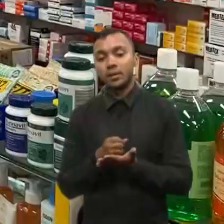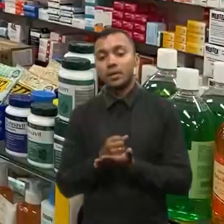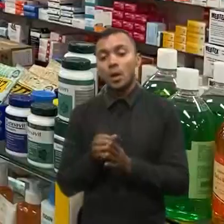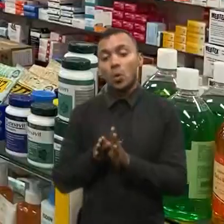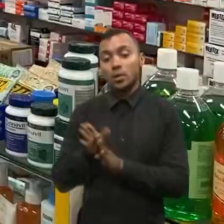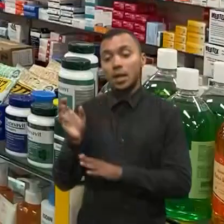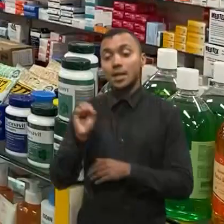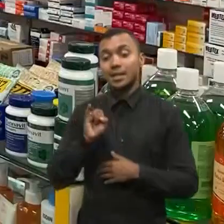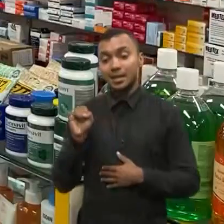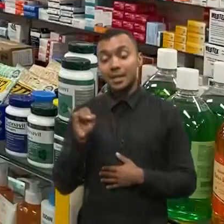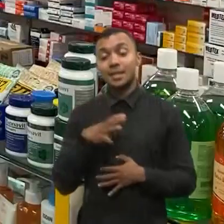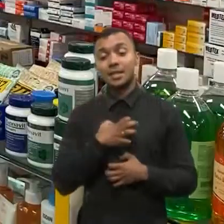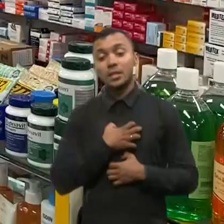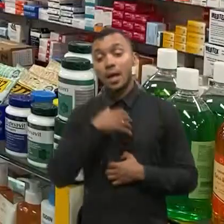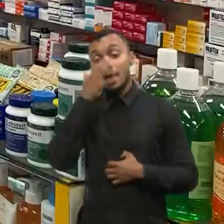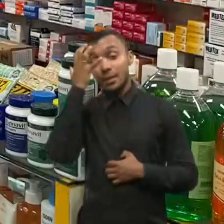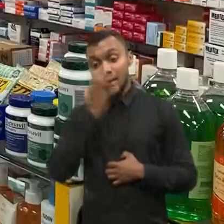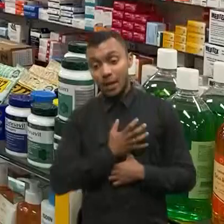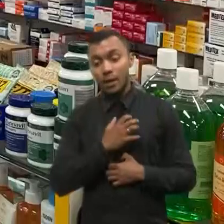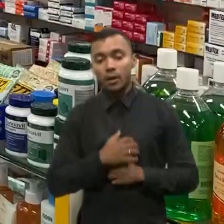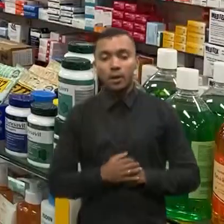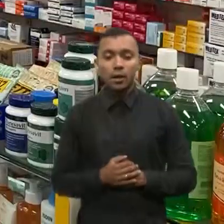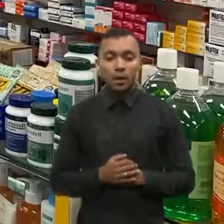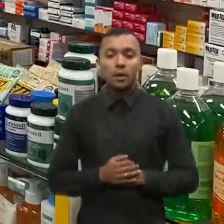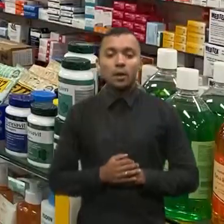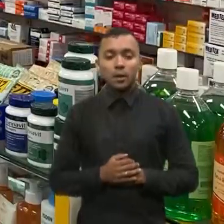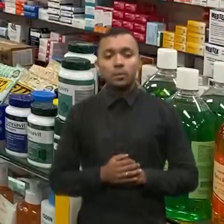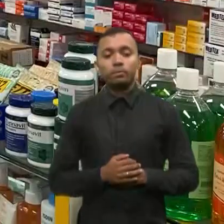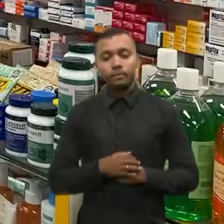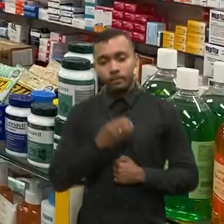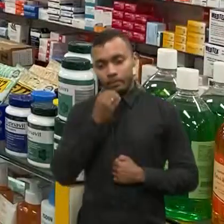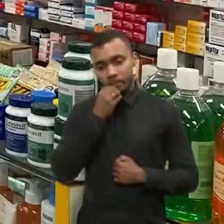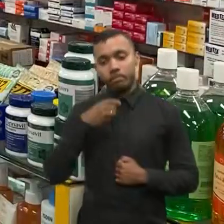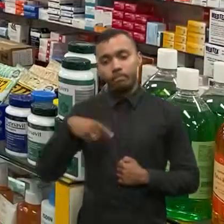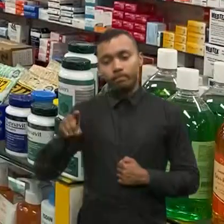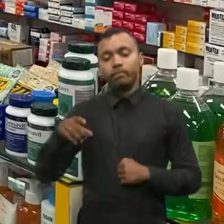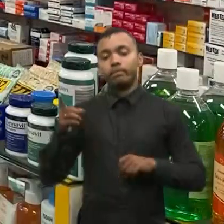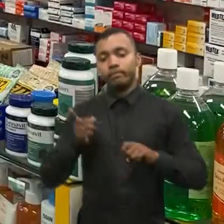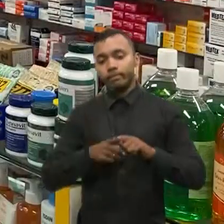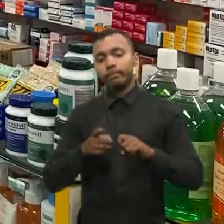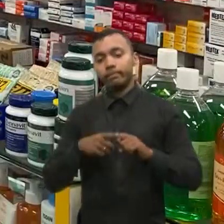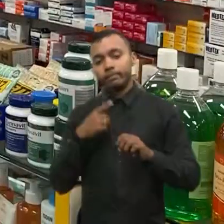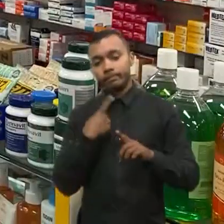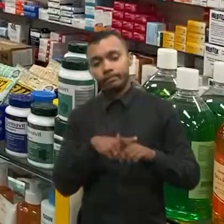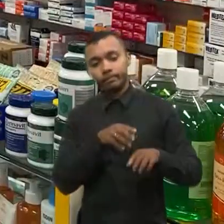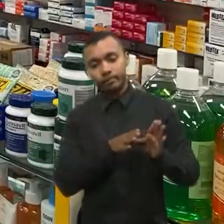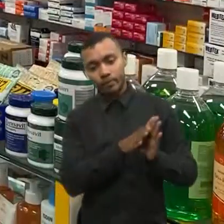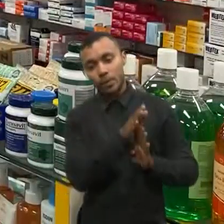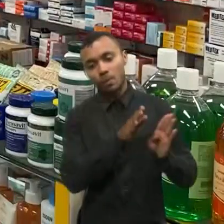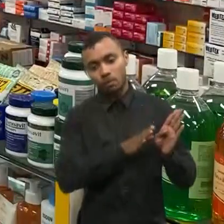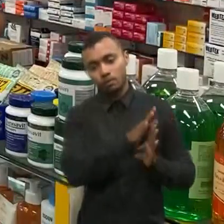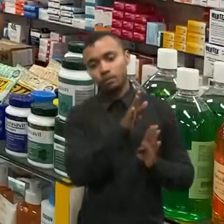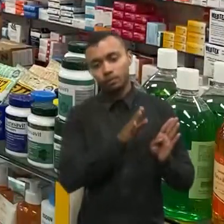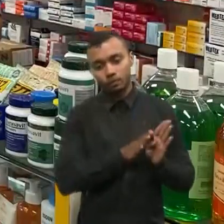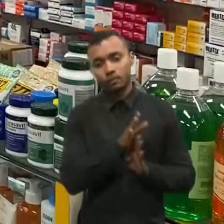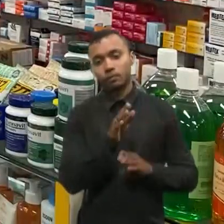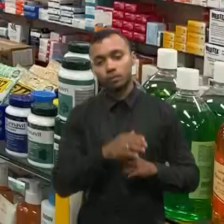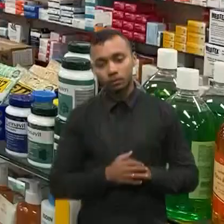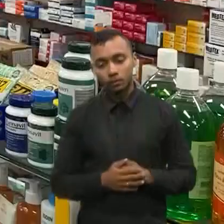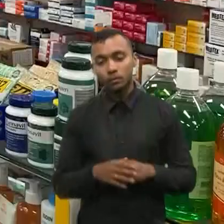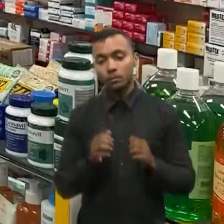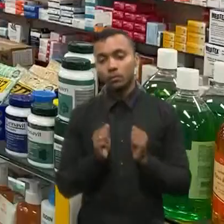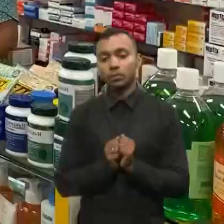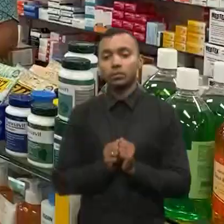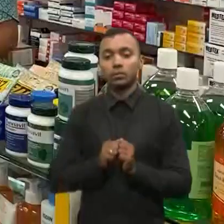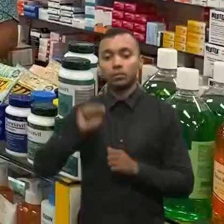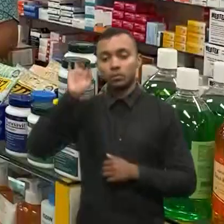Quando os sintomas são mais sérios, a gente deve buscar o médico para ser orientado, ser prescrito o medicamento através da prescrição